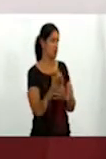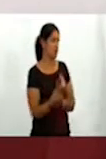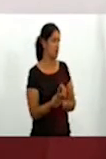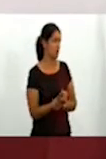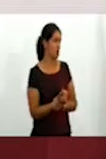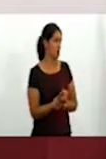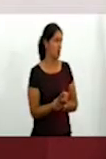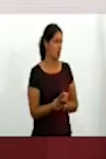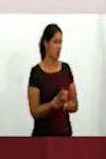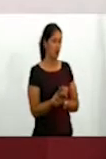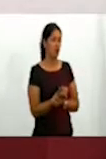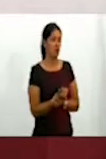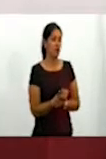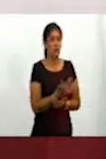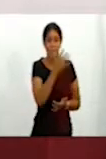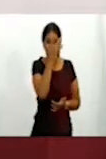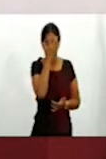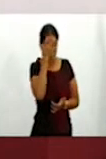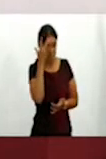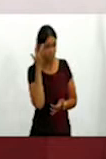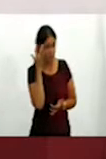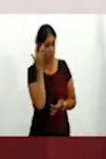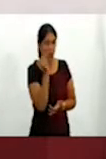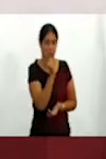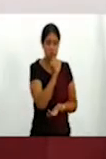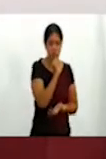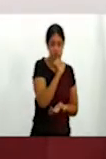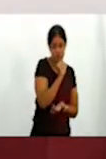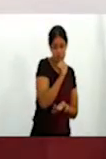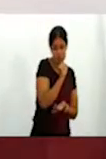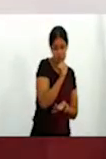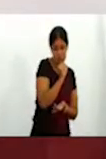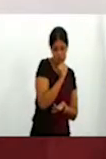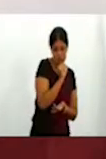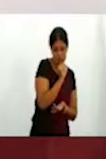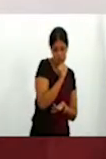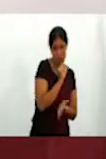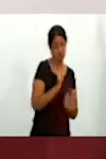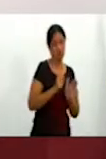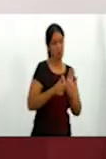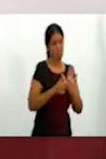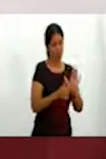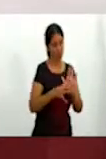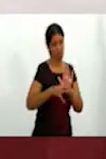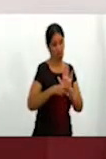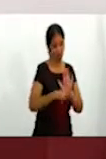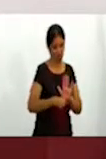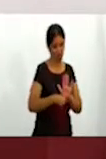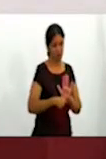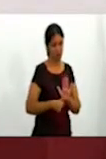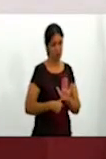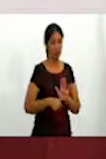tribuna assuntos como os furtos e golpes registrados em votuporanga nós ficamos só semana o furto de um